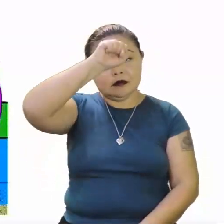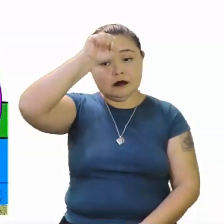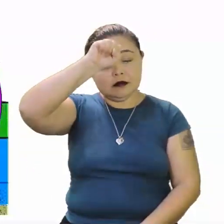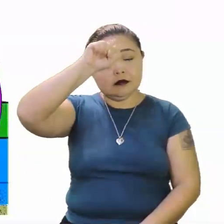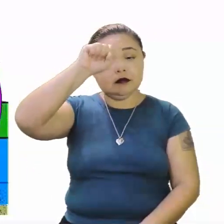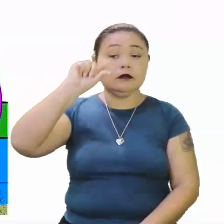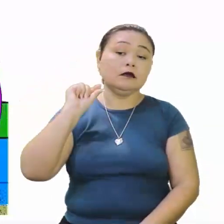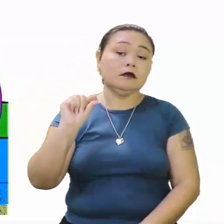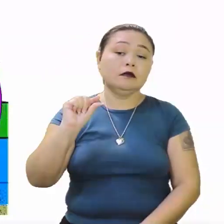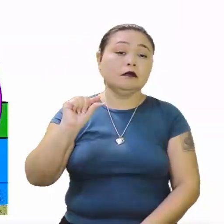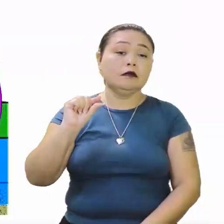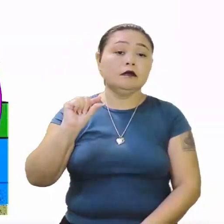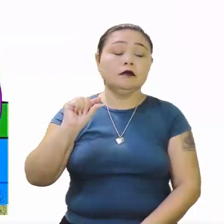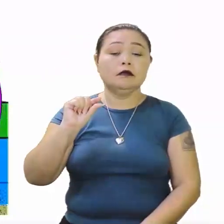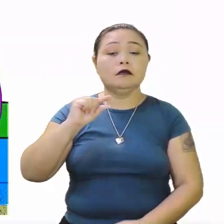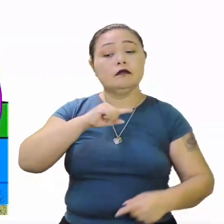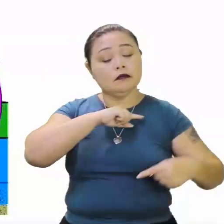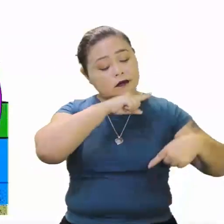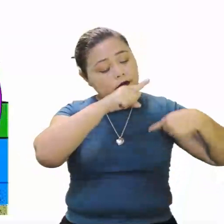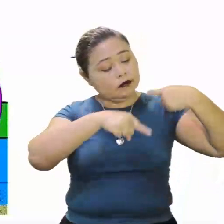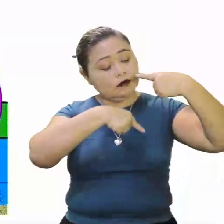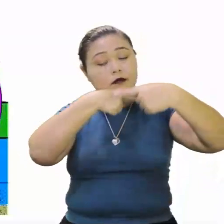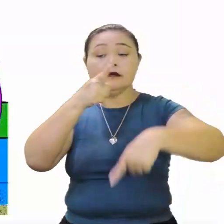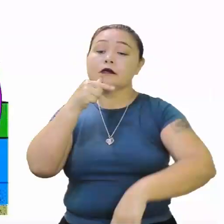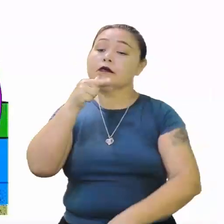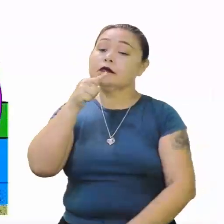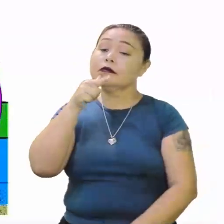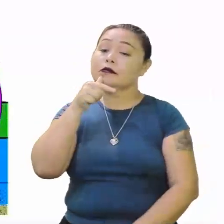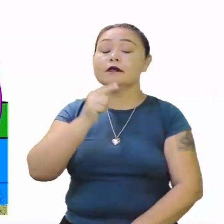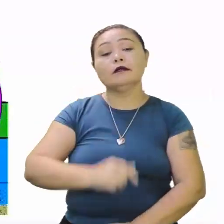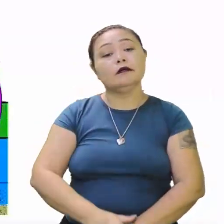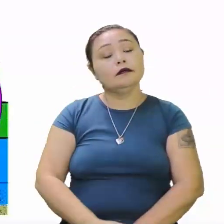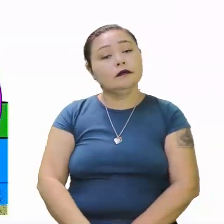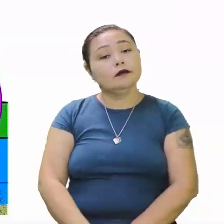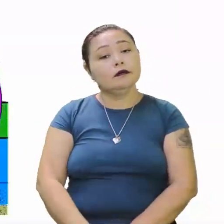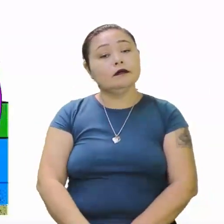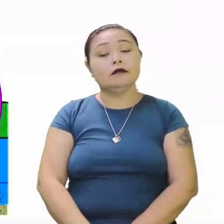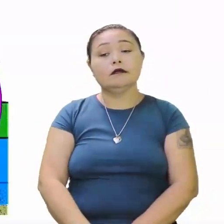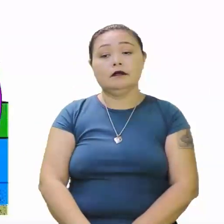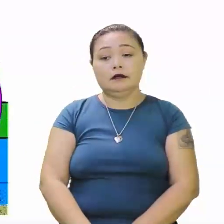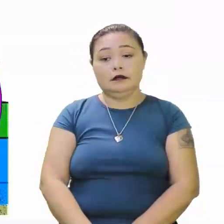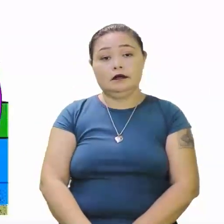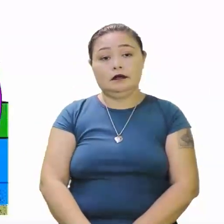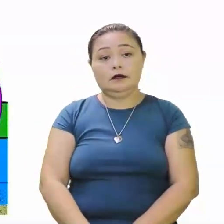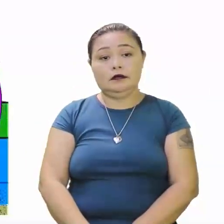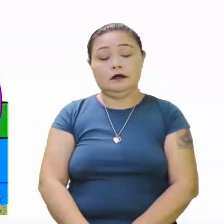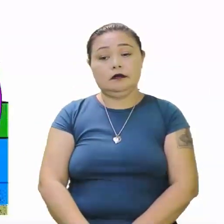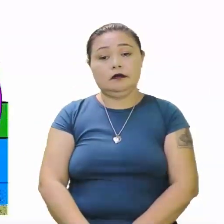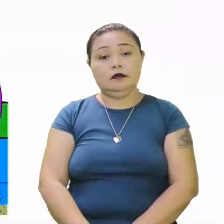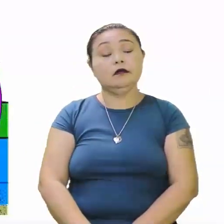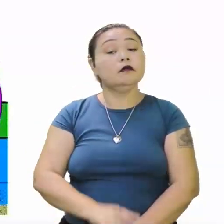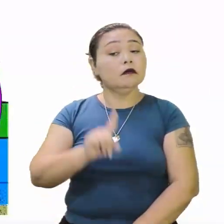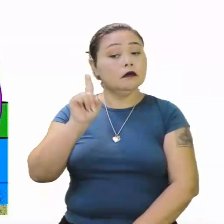pouco sobre o ciclo da água. Ciclo da água, né? Você viu que a água, ela